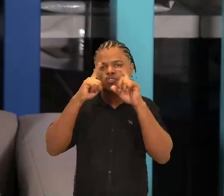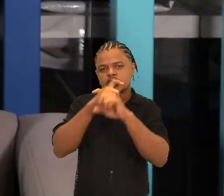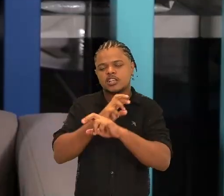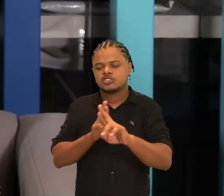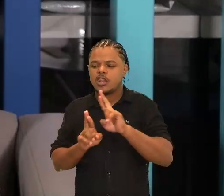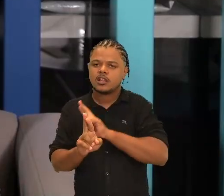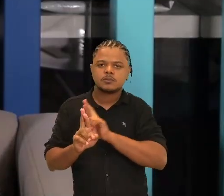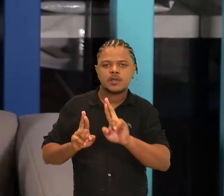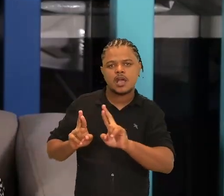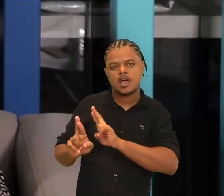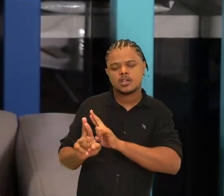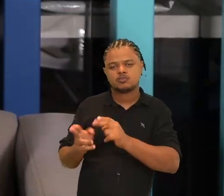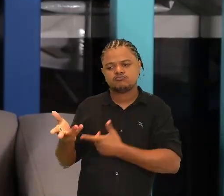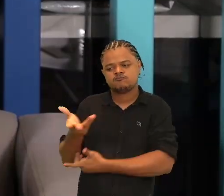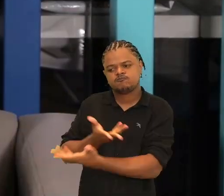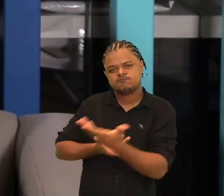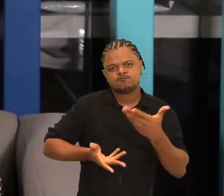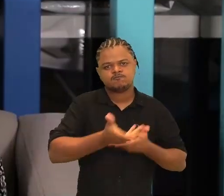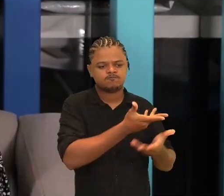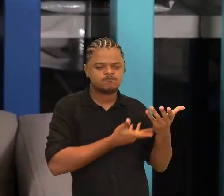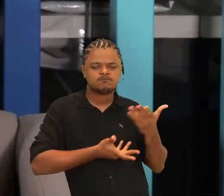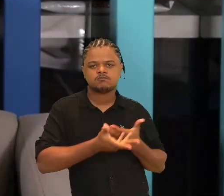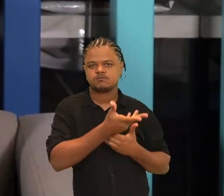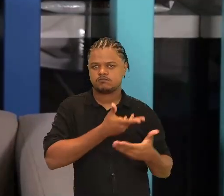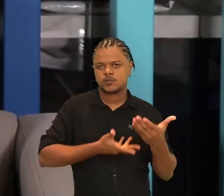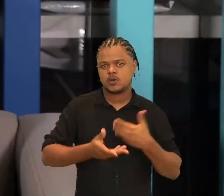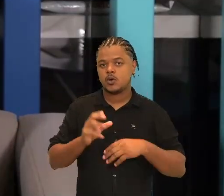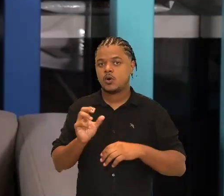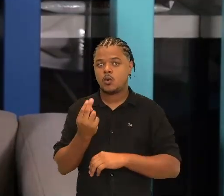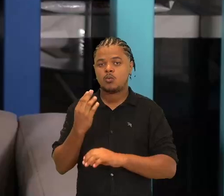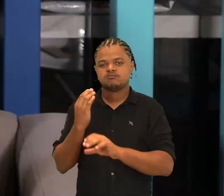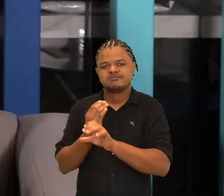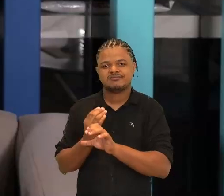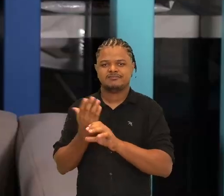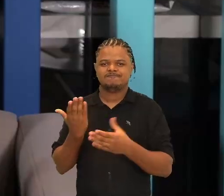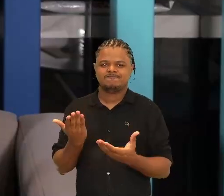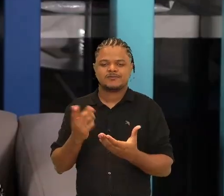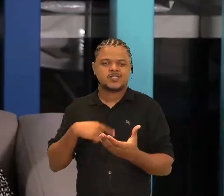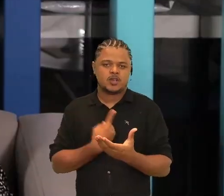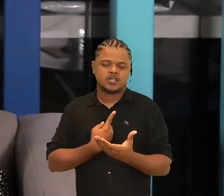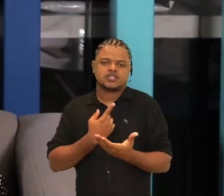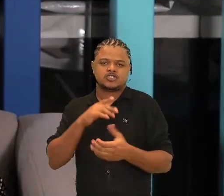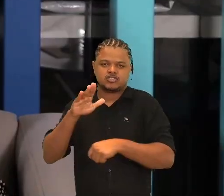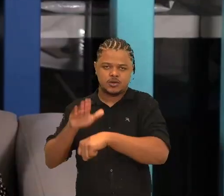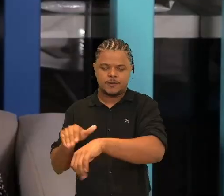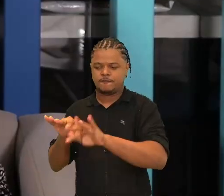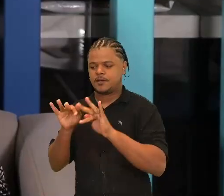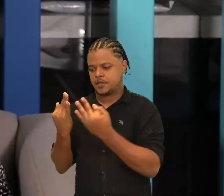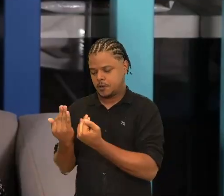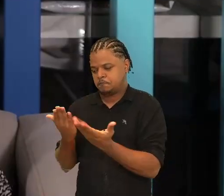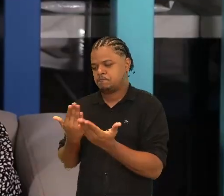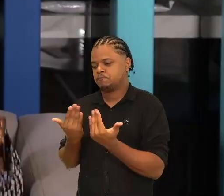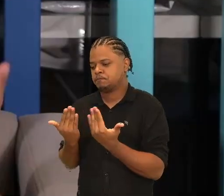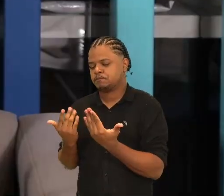relacionamento interpessoal, na socialização ou na comunicação, geralmente a gente chama a família, né?